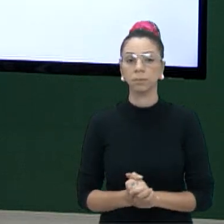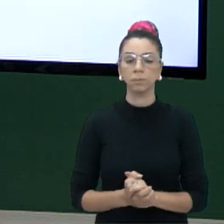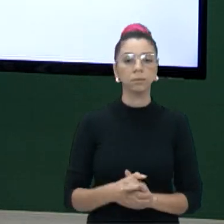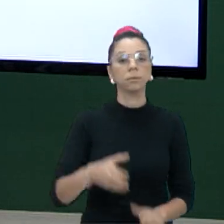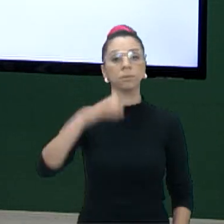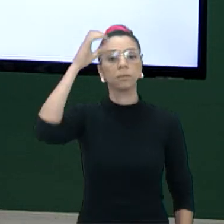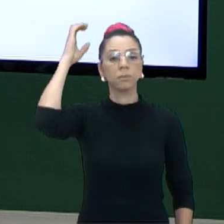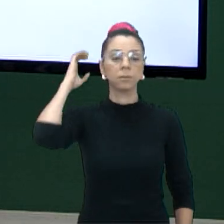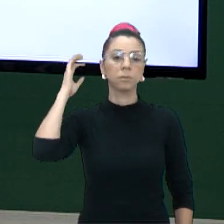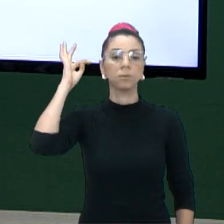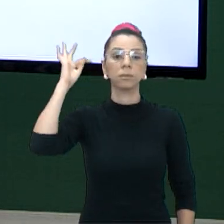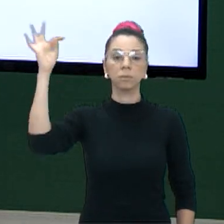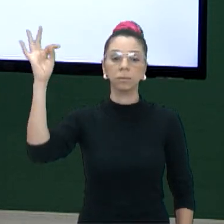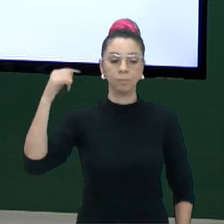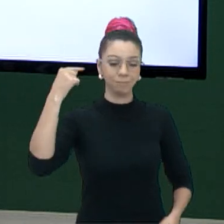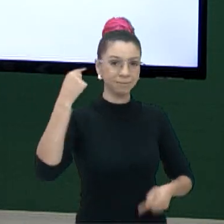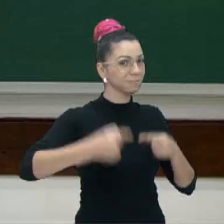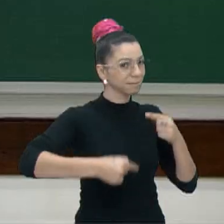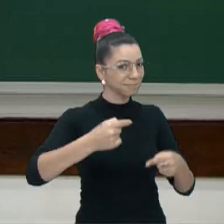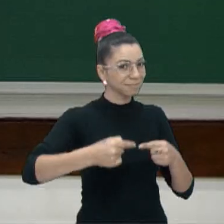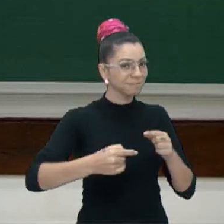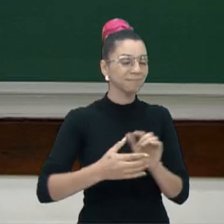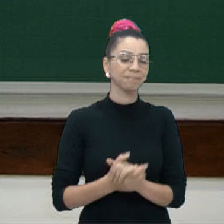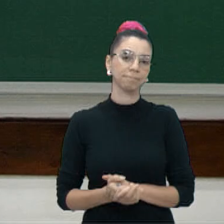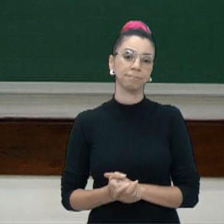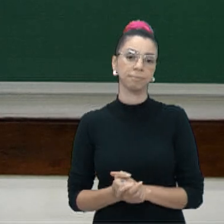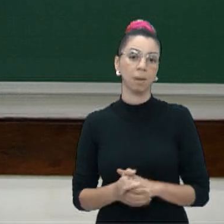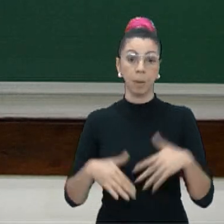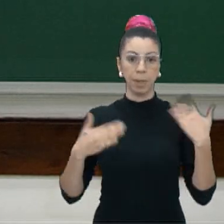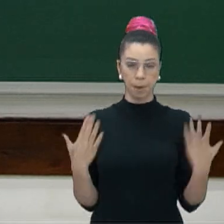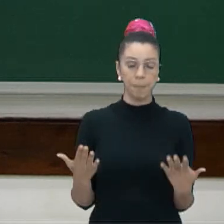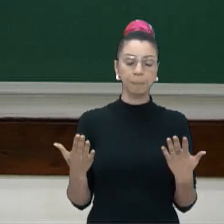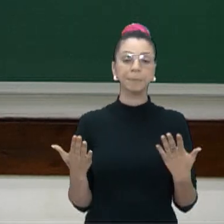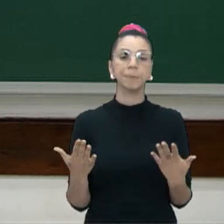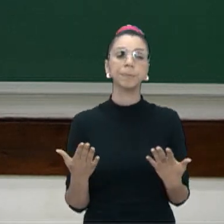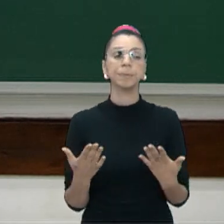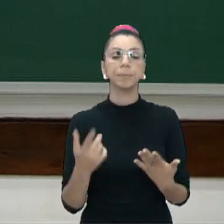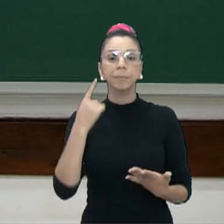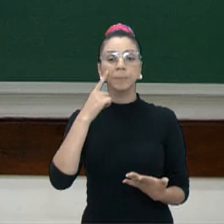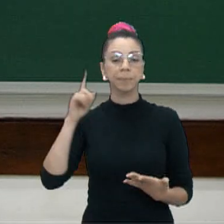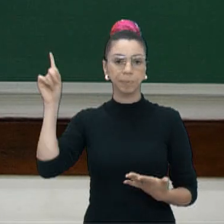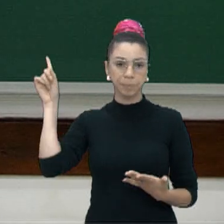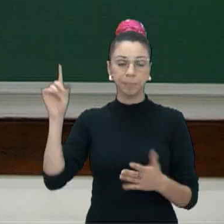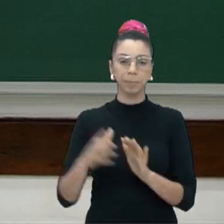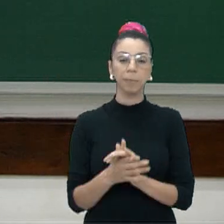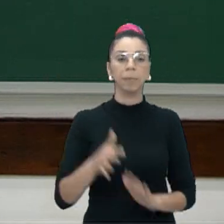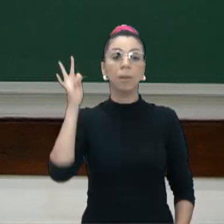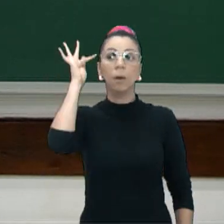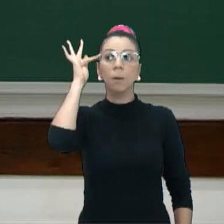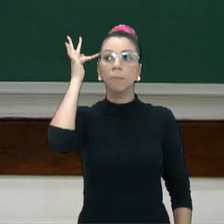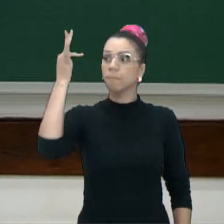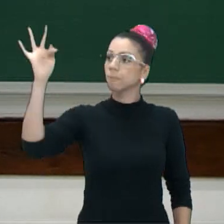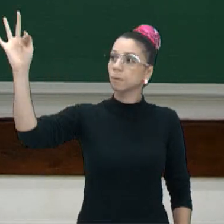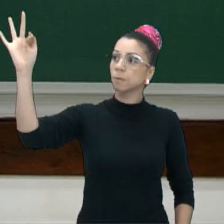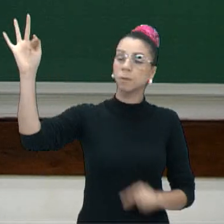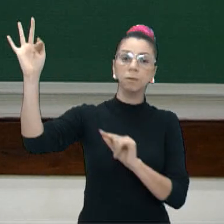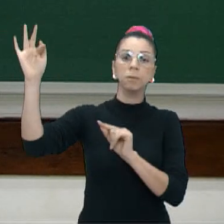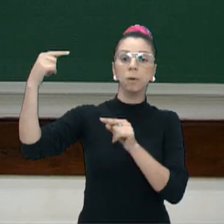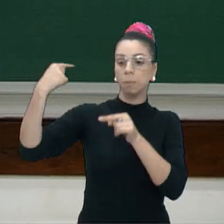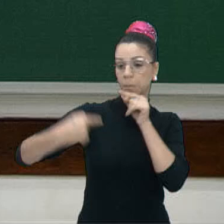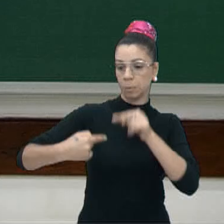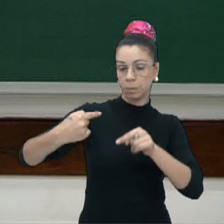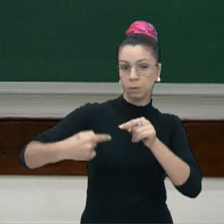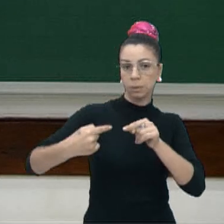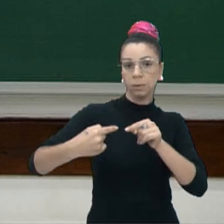Chomsky, filosofia e política. Então, pessoal, eu coloquei esse quadro aqui, filosofia e política, porque o